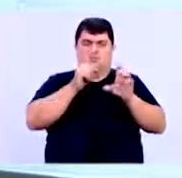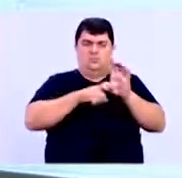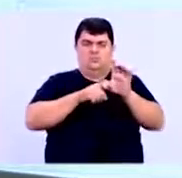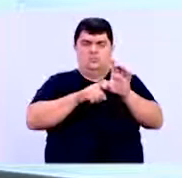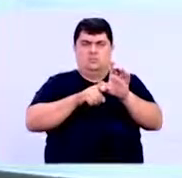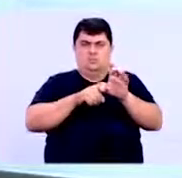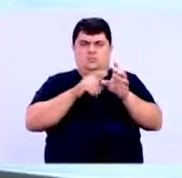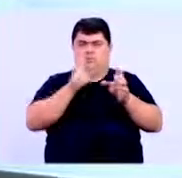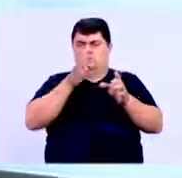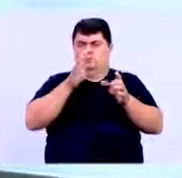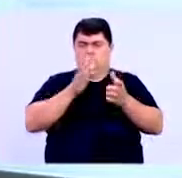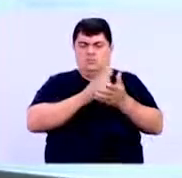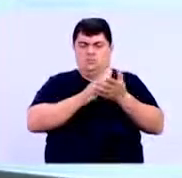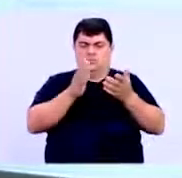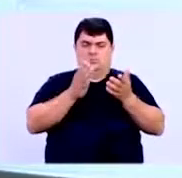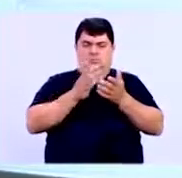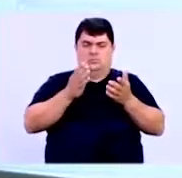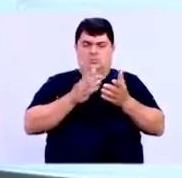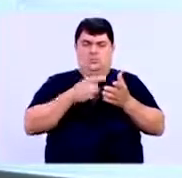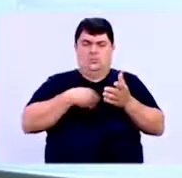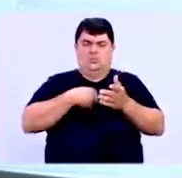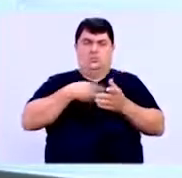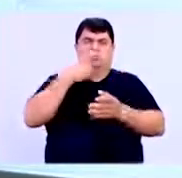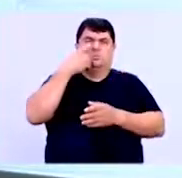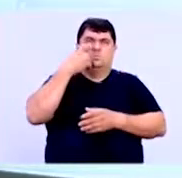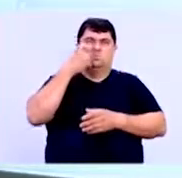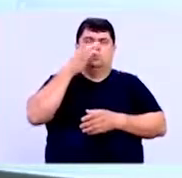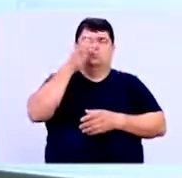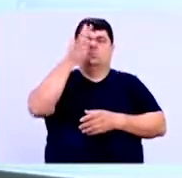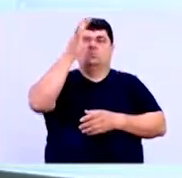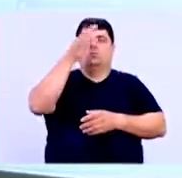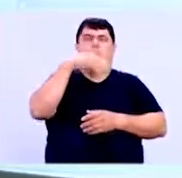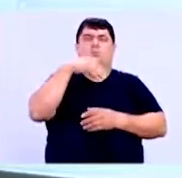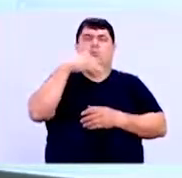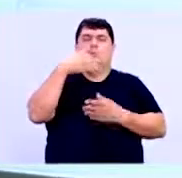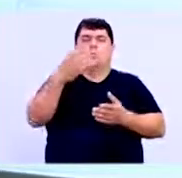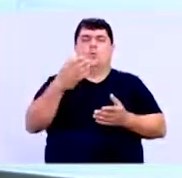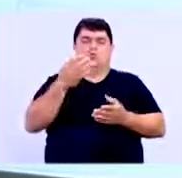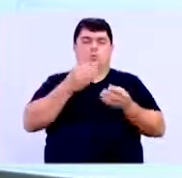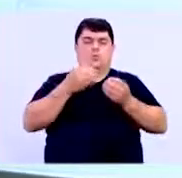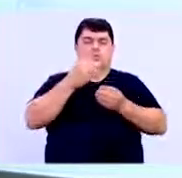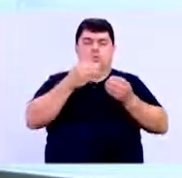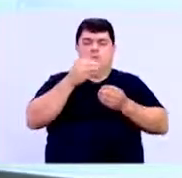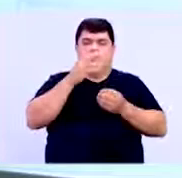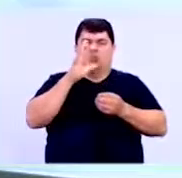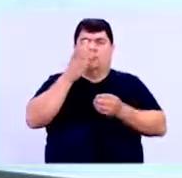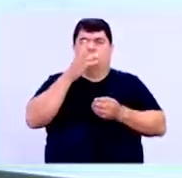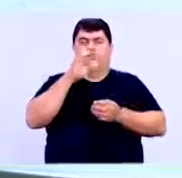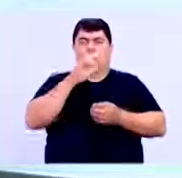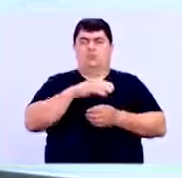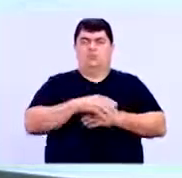no caixa, e mais a minha previsibilidade de futuro, que é a venda a prazo, que ainda vai acontecer.